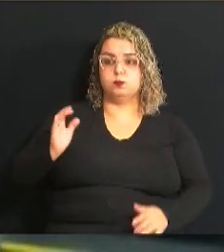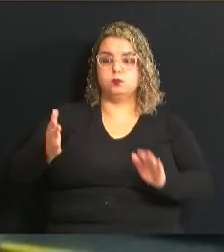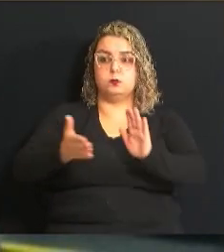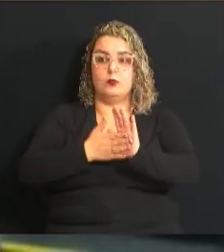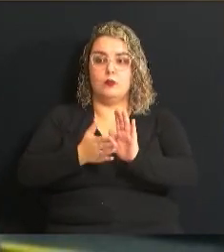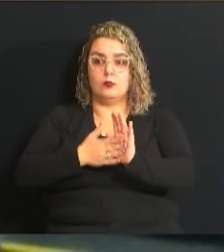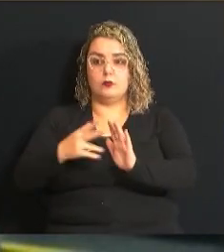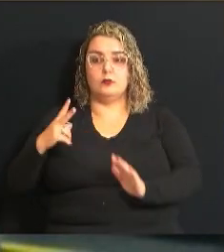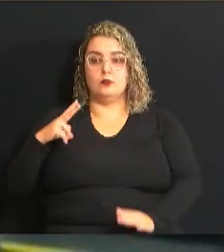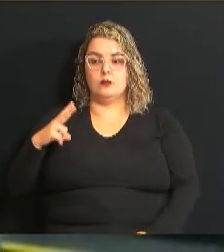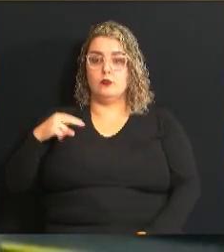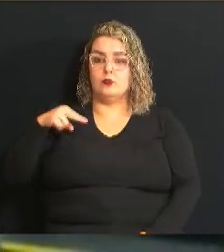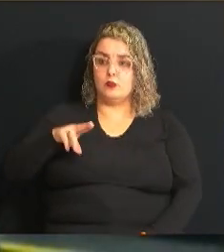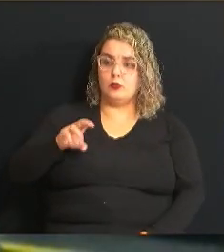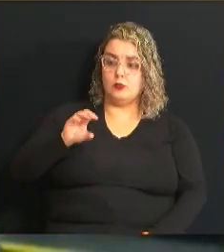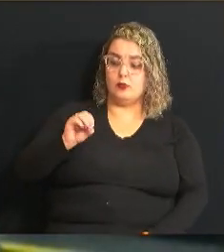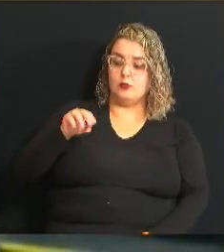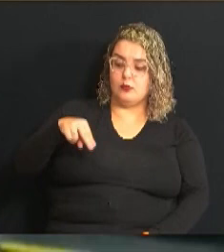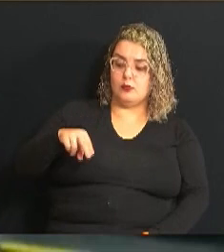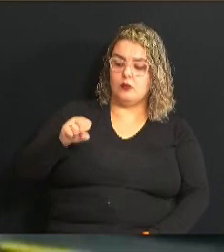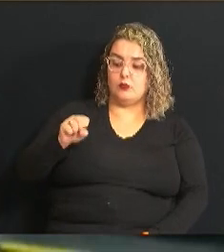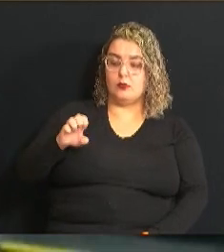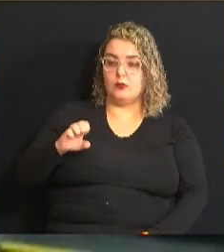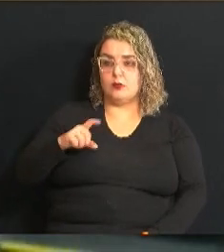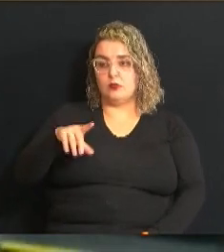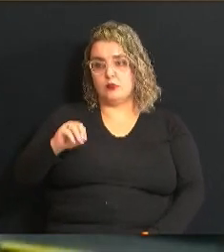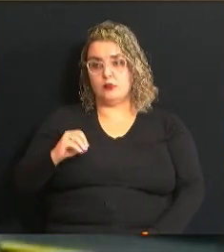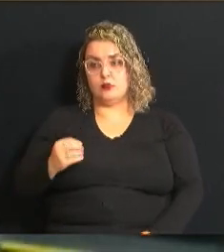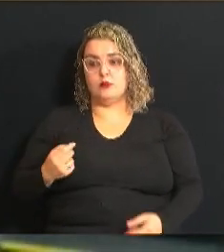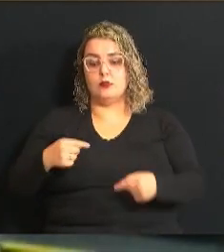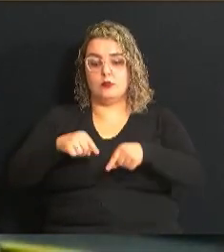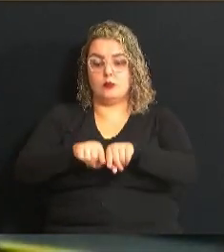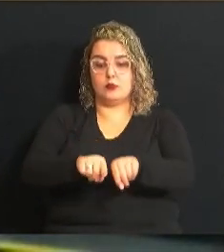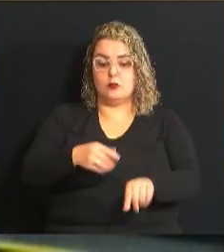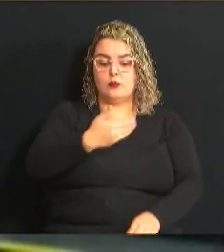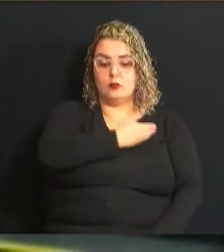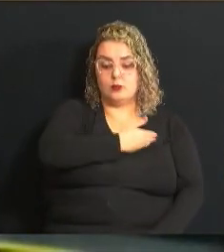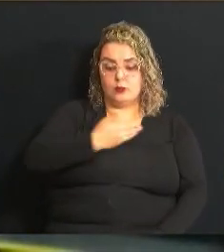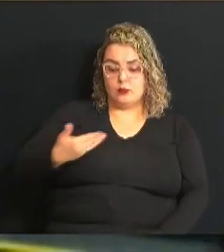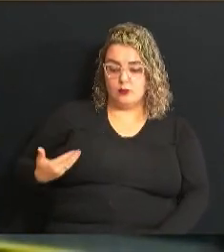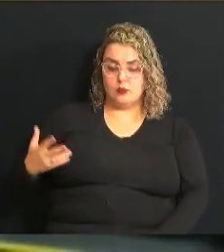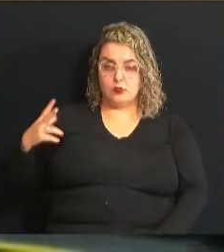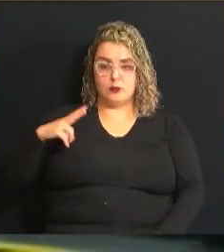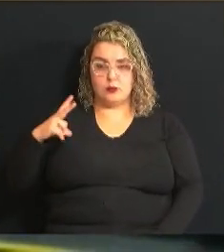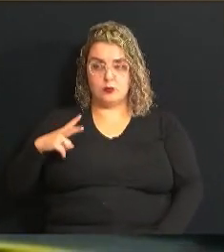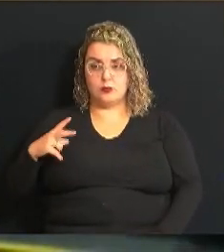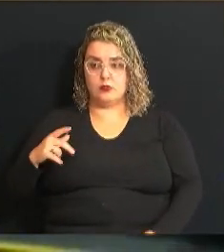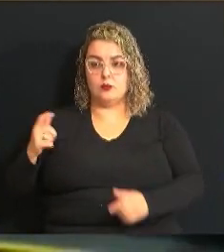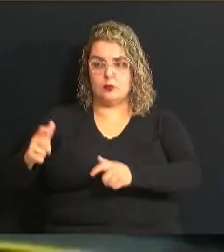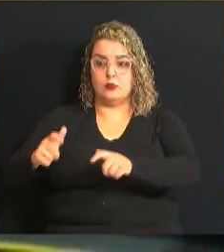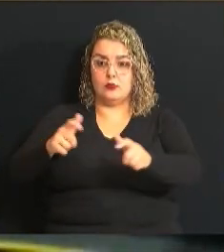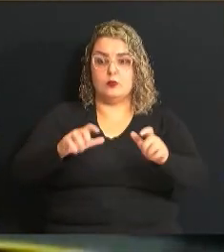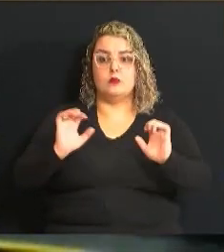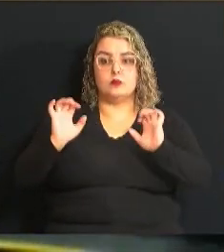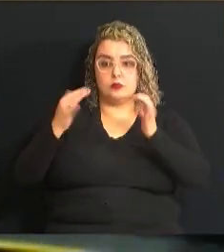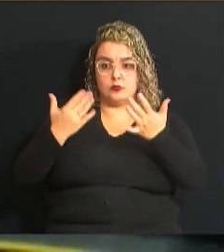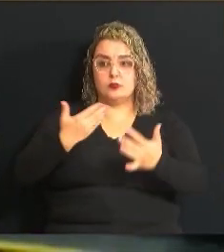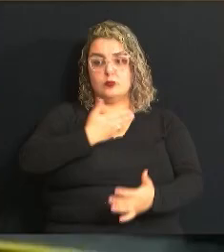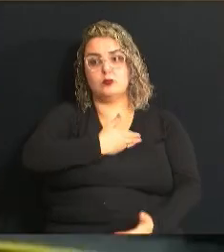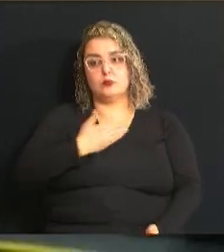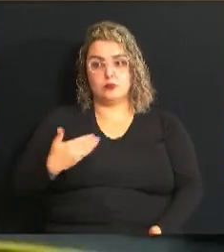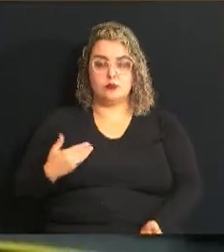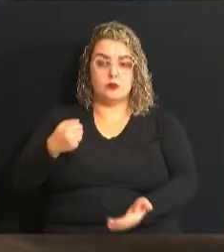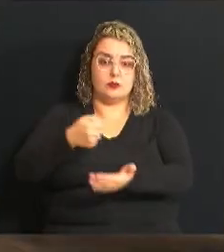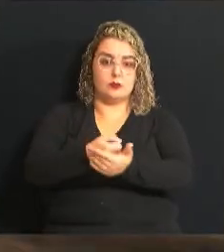uma concessão. No caso da parceria público-privada, esse espaço para os eventos públicos garantidos, essa